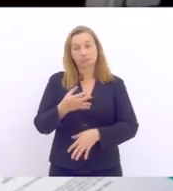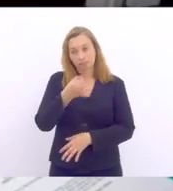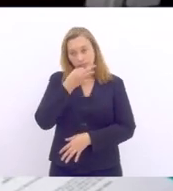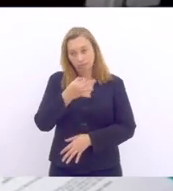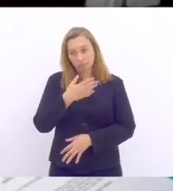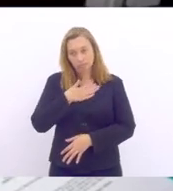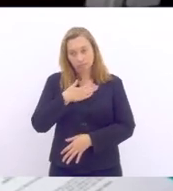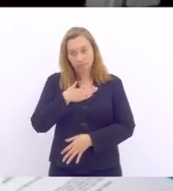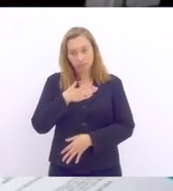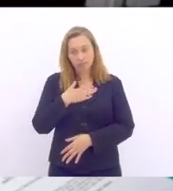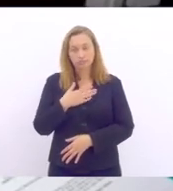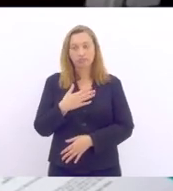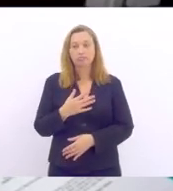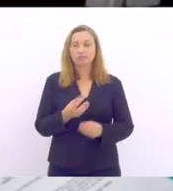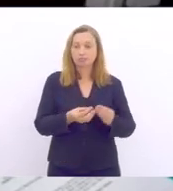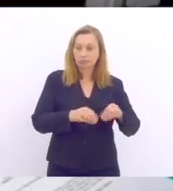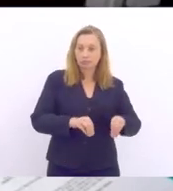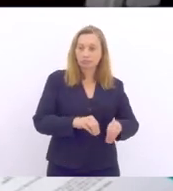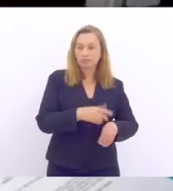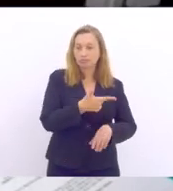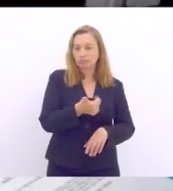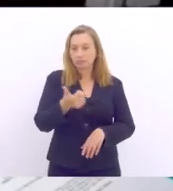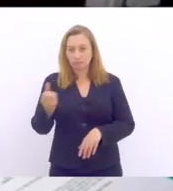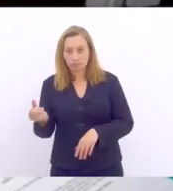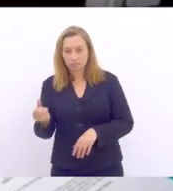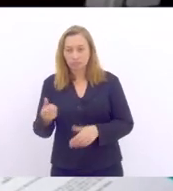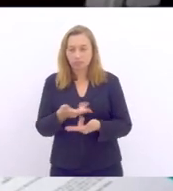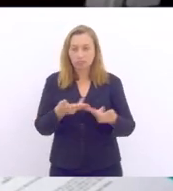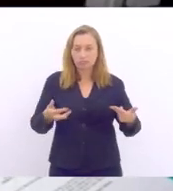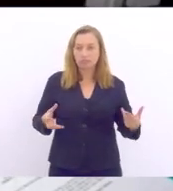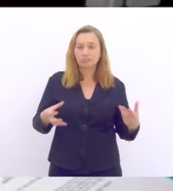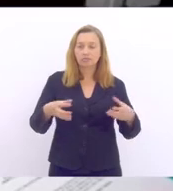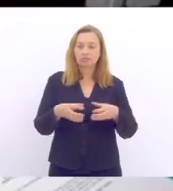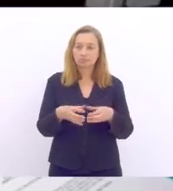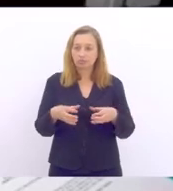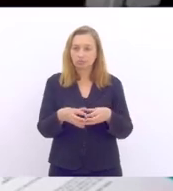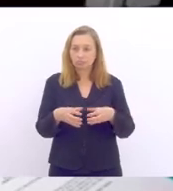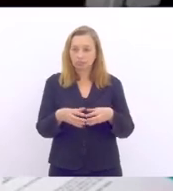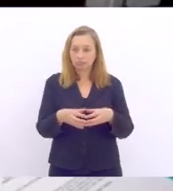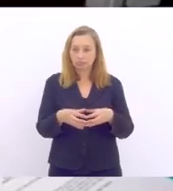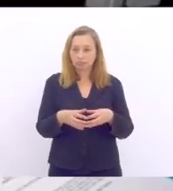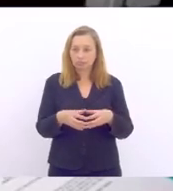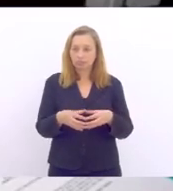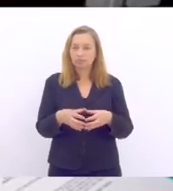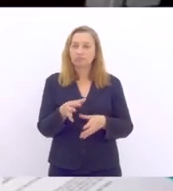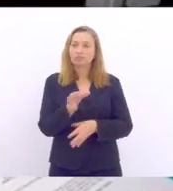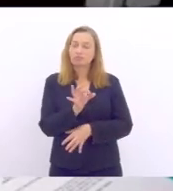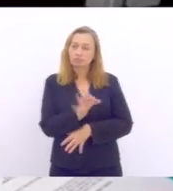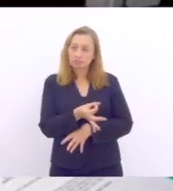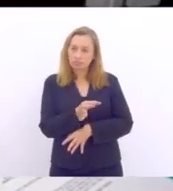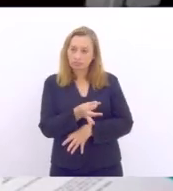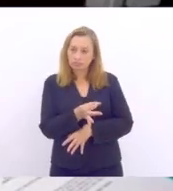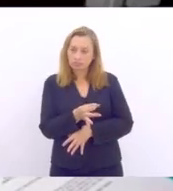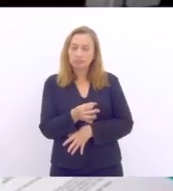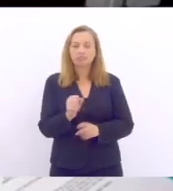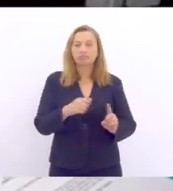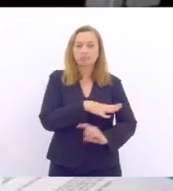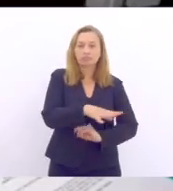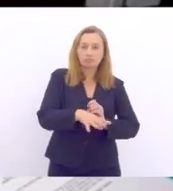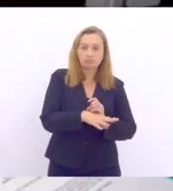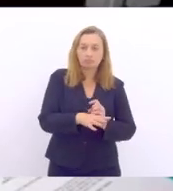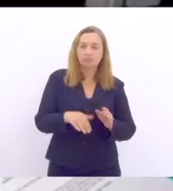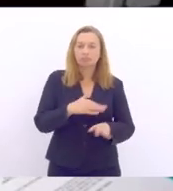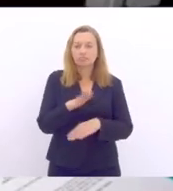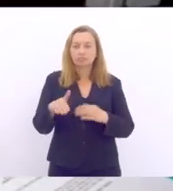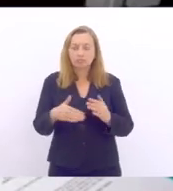foi o golpe de 2016, um conjunto de aspectos que davam um certo nível de garantias, né, à sociedade, aos indivíduos,